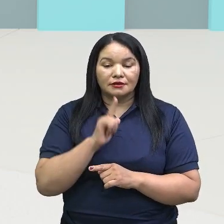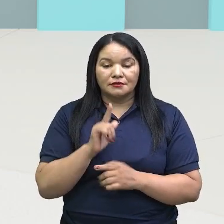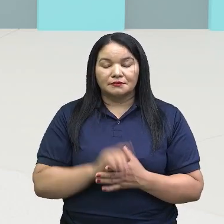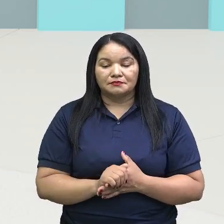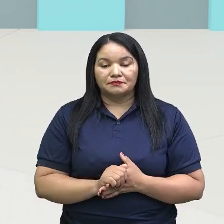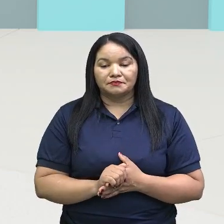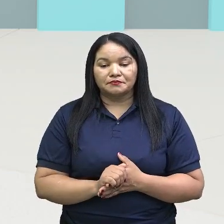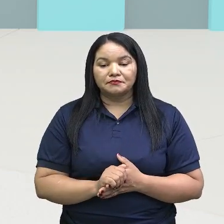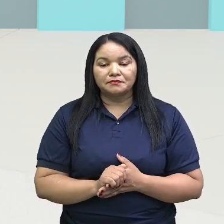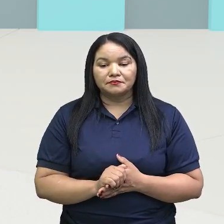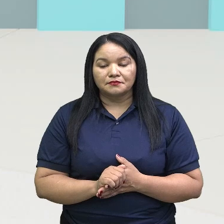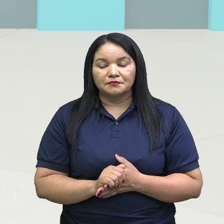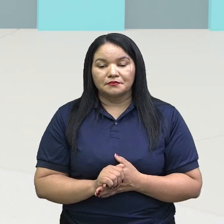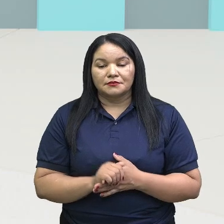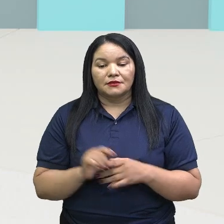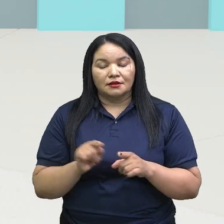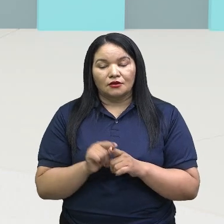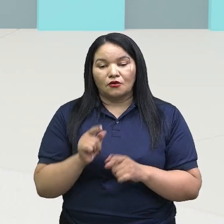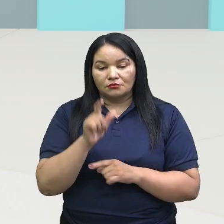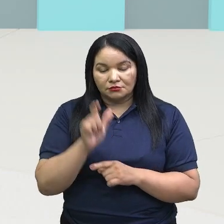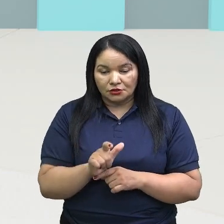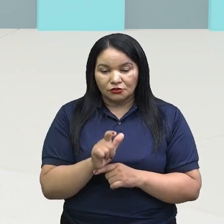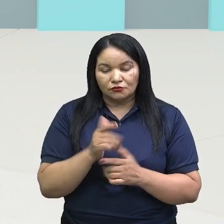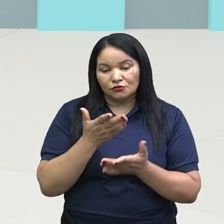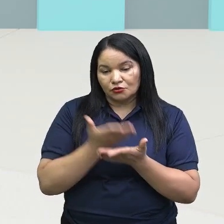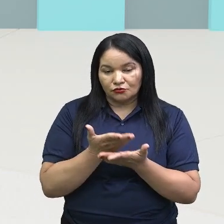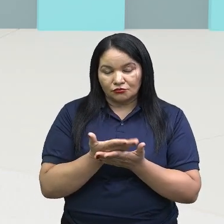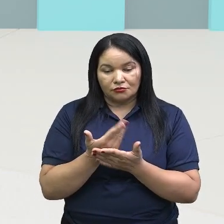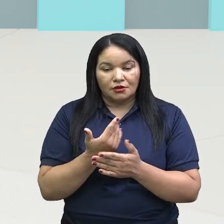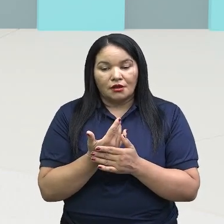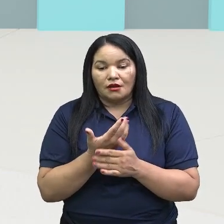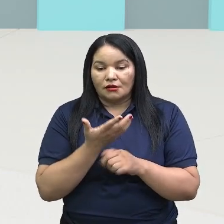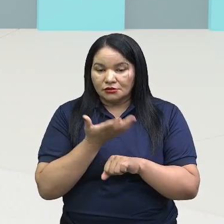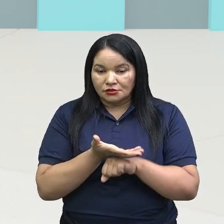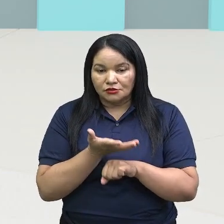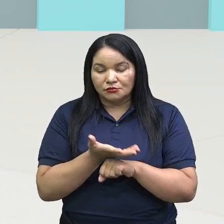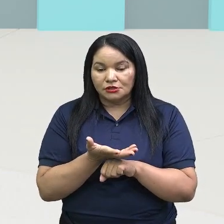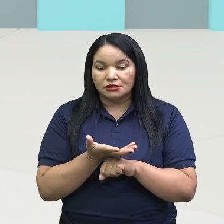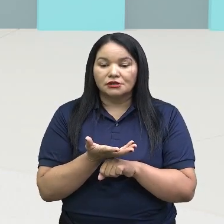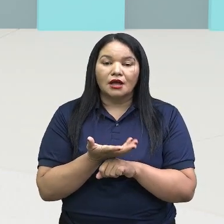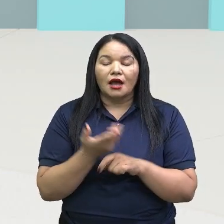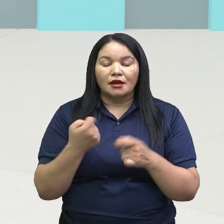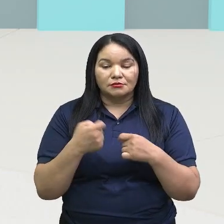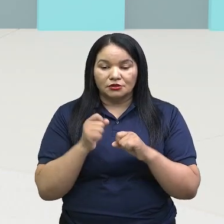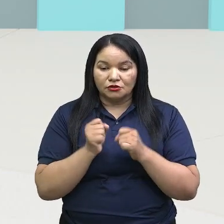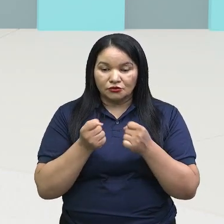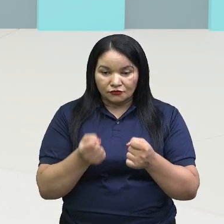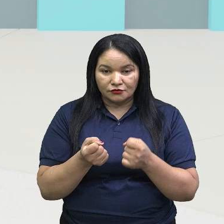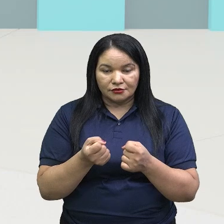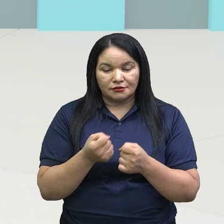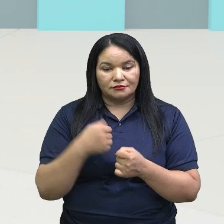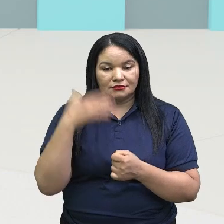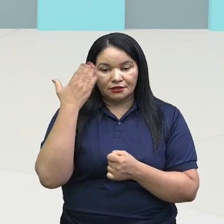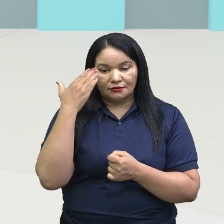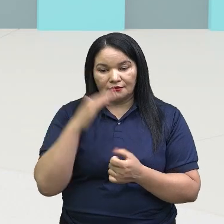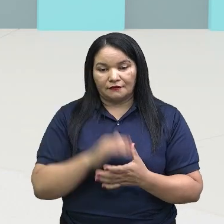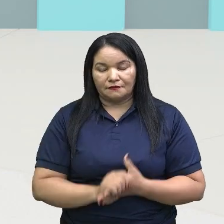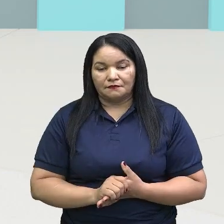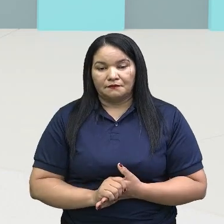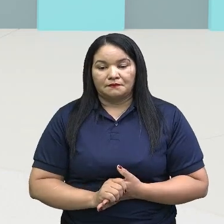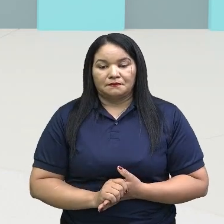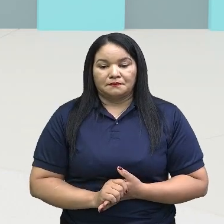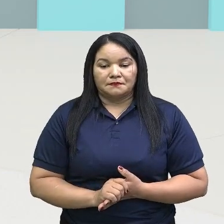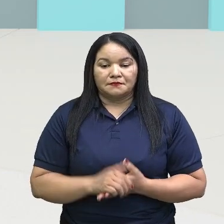preexistente. Então, a pessoa que vai estudar essa disciplina é que vai se esforçar para entendê-la. Então, esse